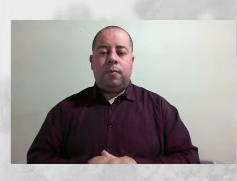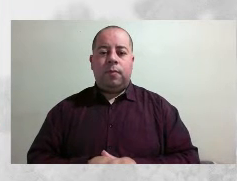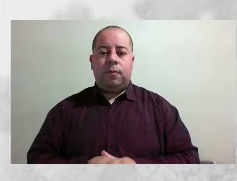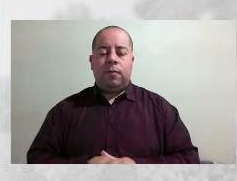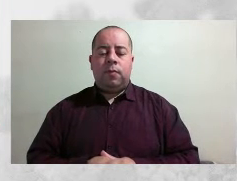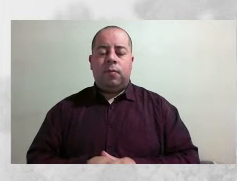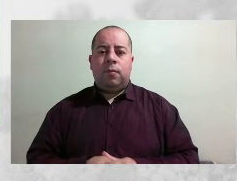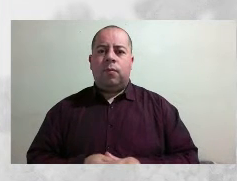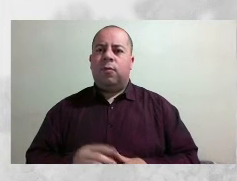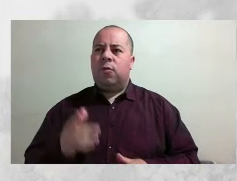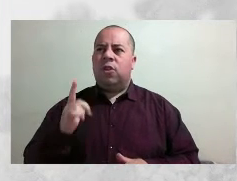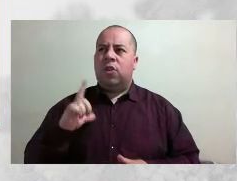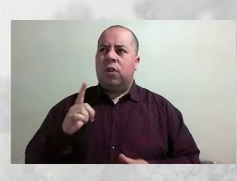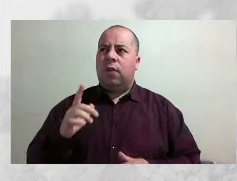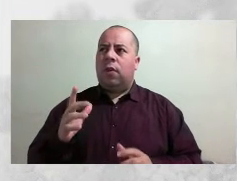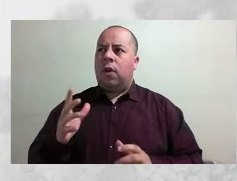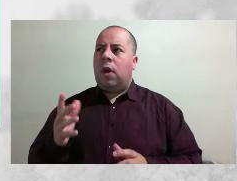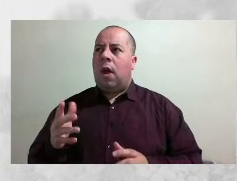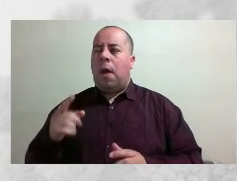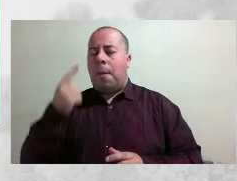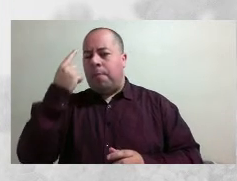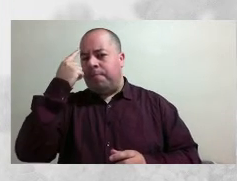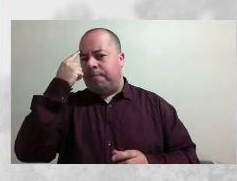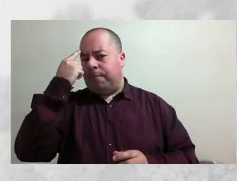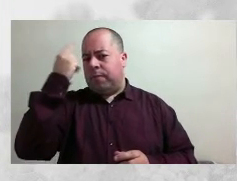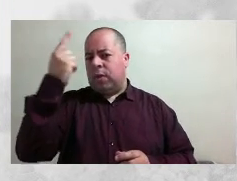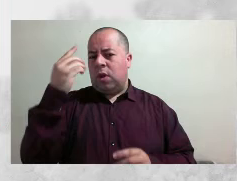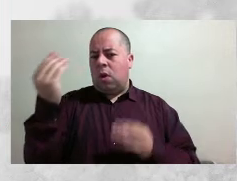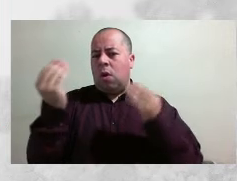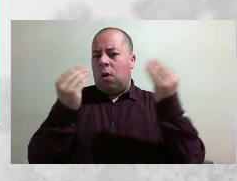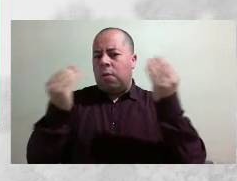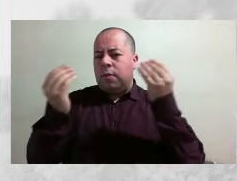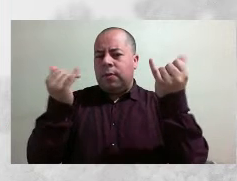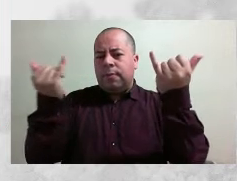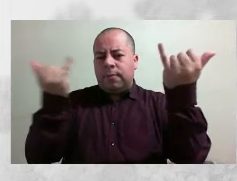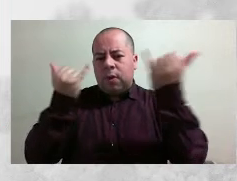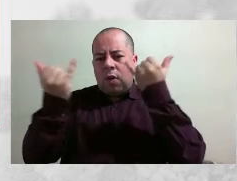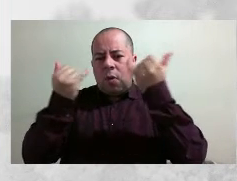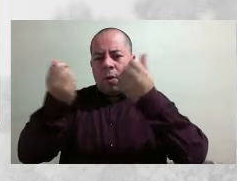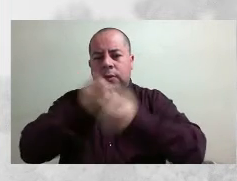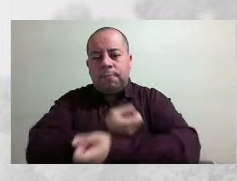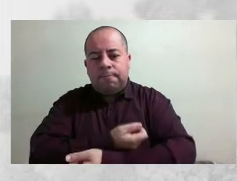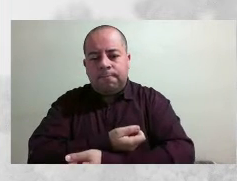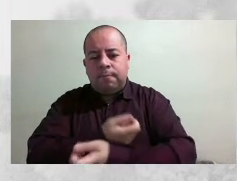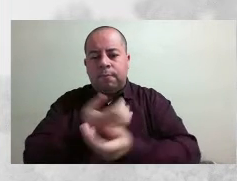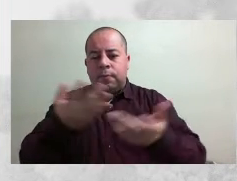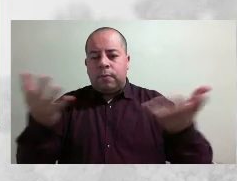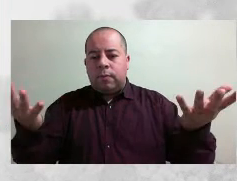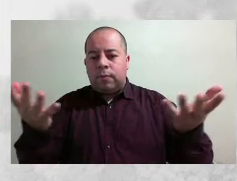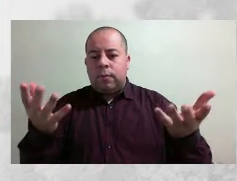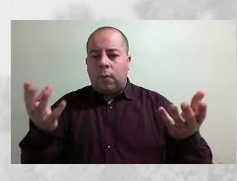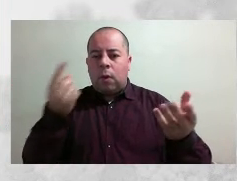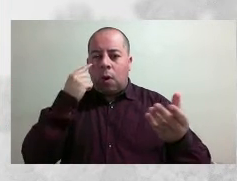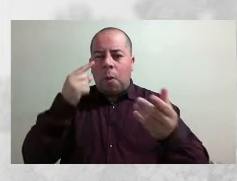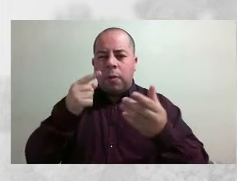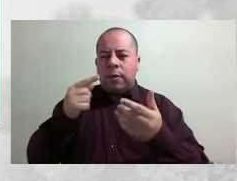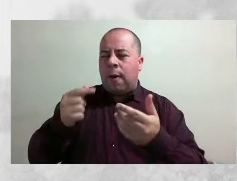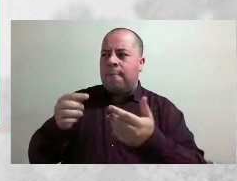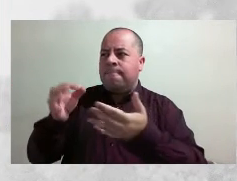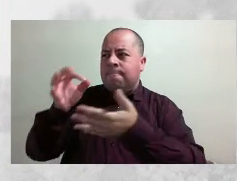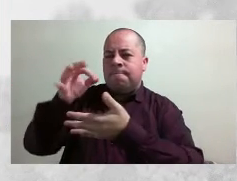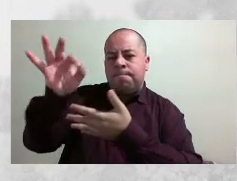Nós tivemos, então, a primeira ideia foi de como essas informações poderiam chegar, fazer um filtro